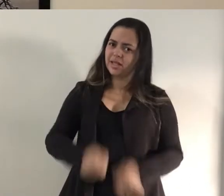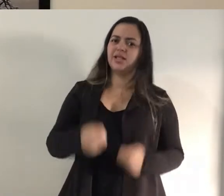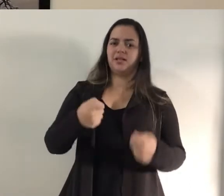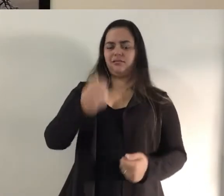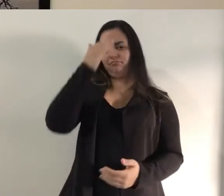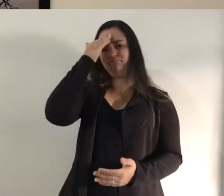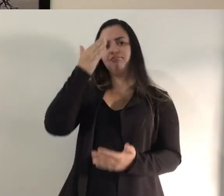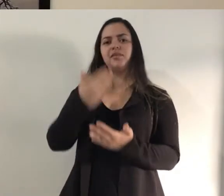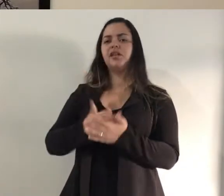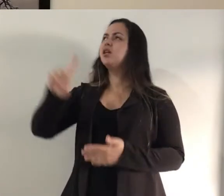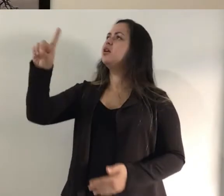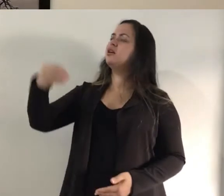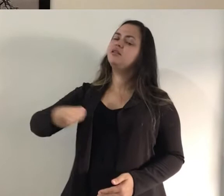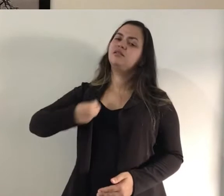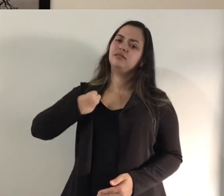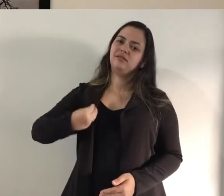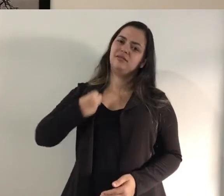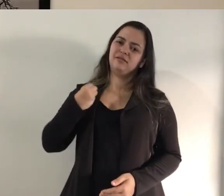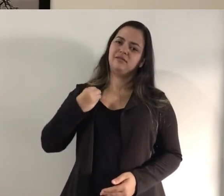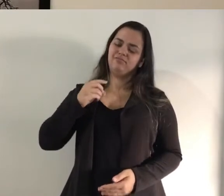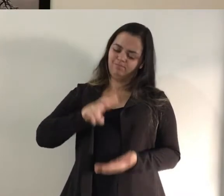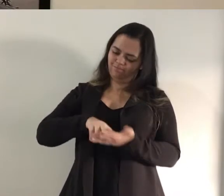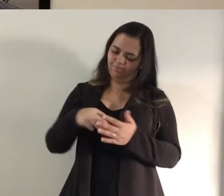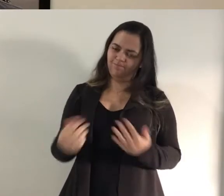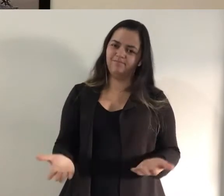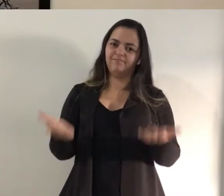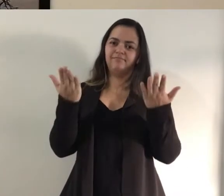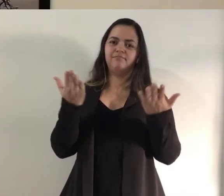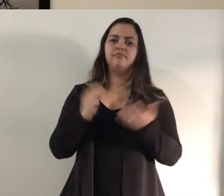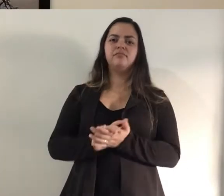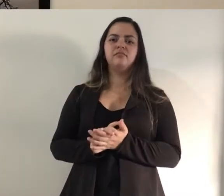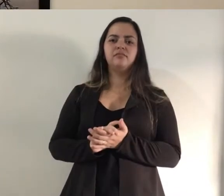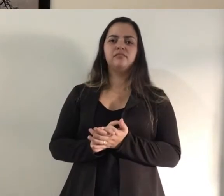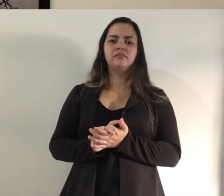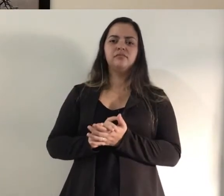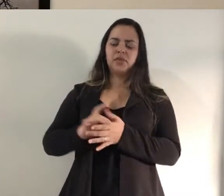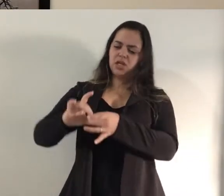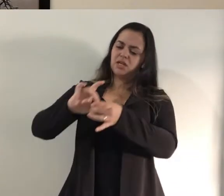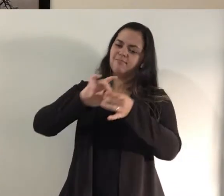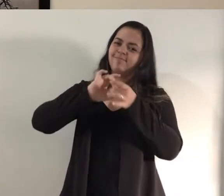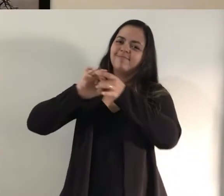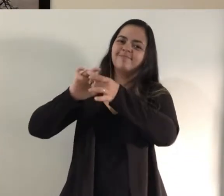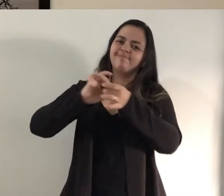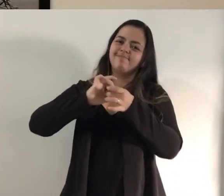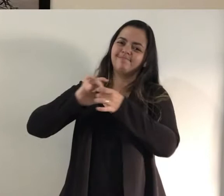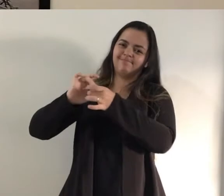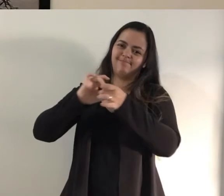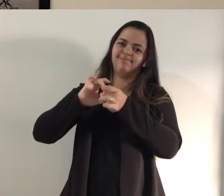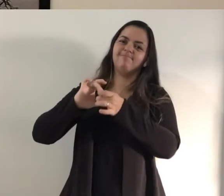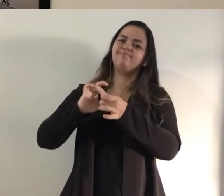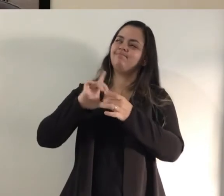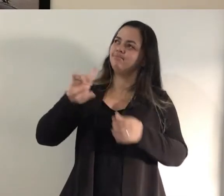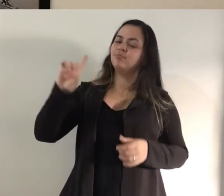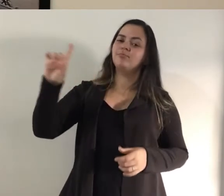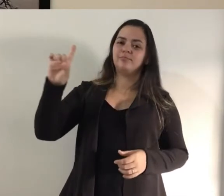vivo, que Ele ressuscitou. E me relacionar, nós precisamos nos relacionar com Ele dentro dessa